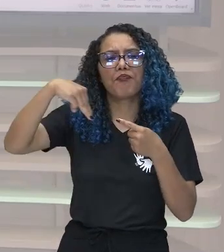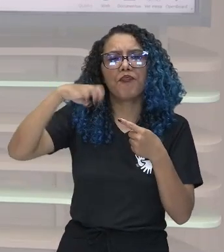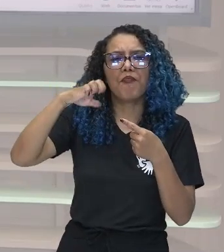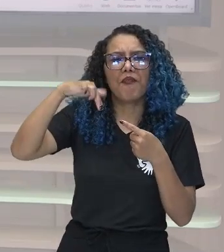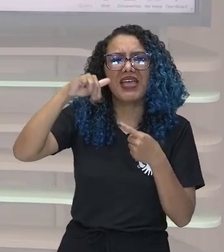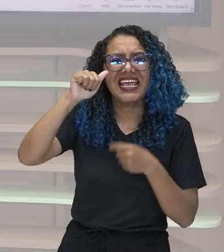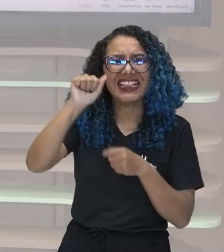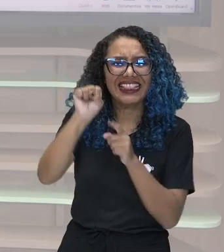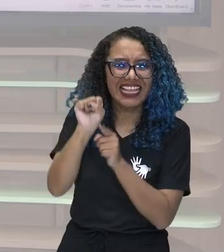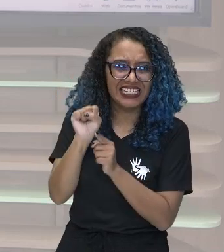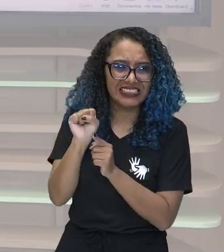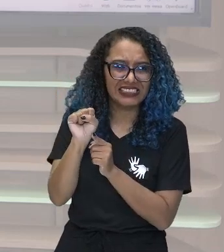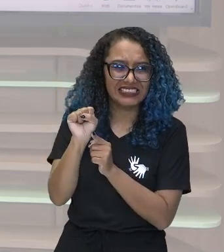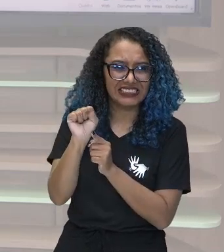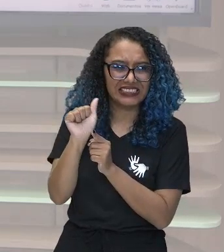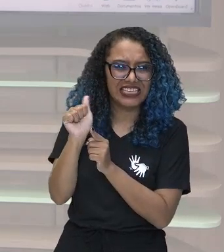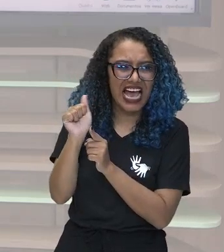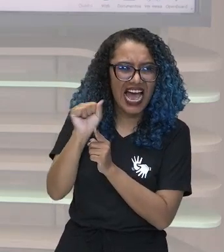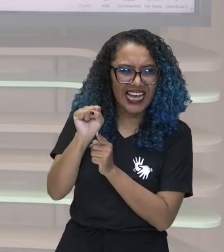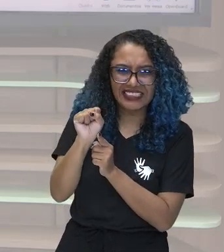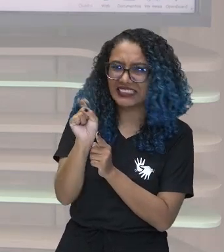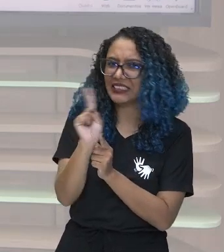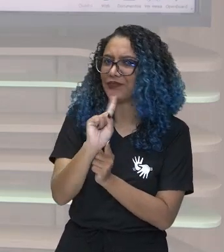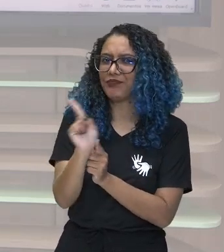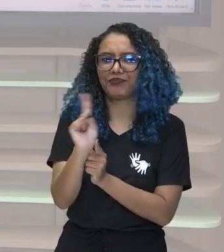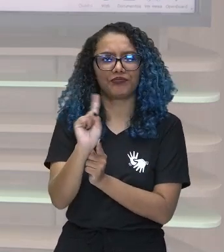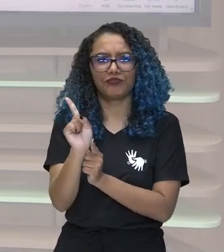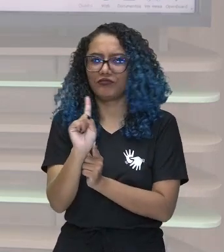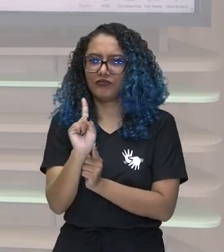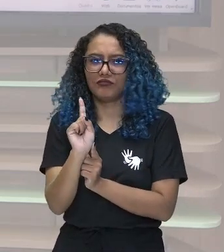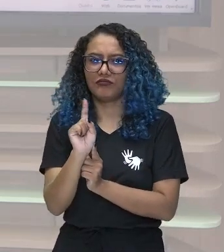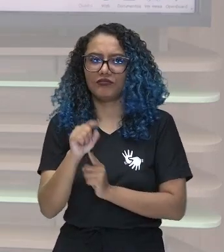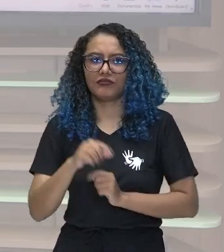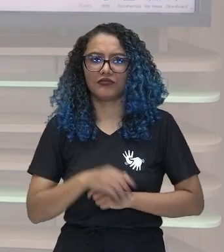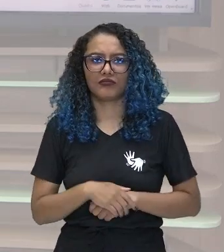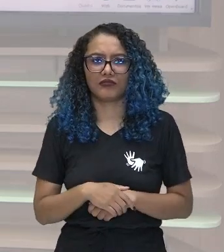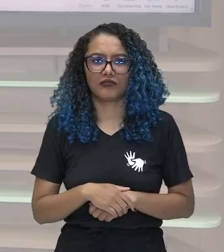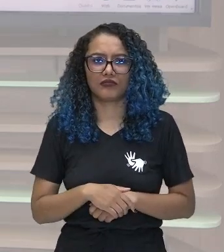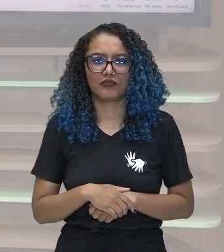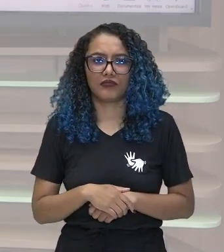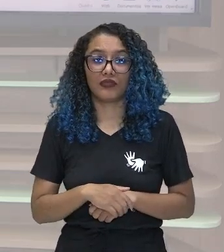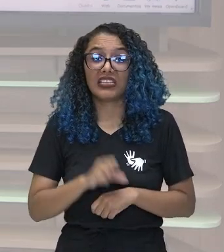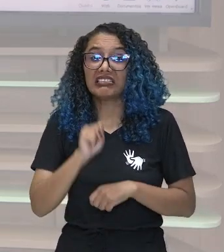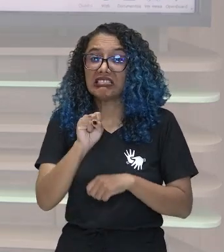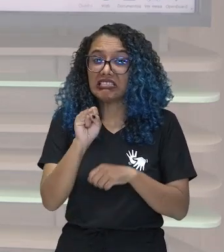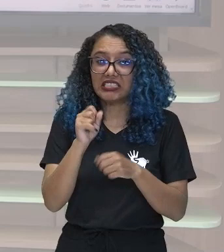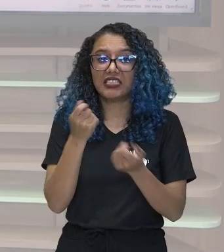advérbio, o advérbio ele não muda, é menos, estiver fazendo o papel de advérbio, ele é